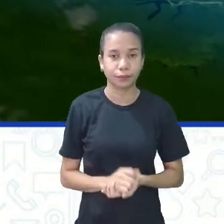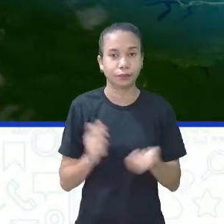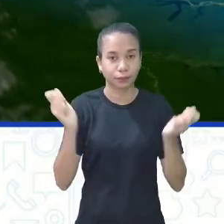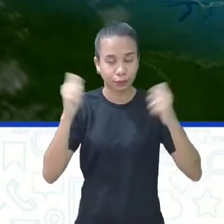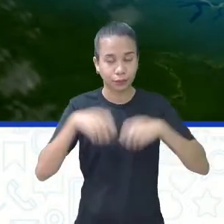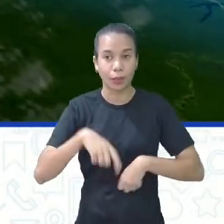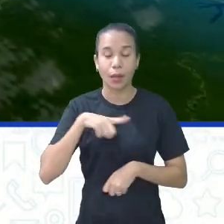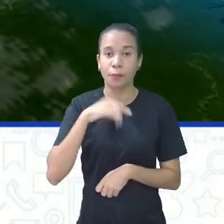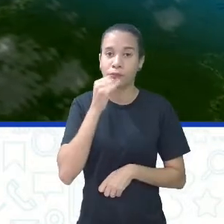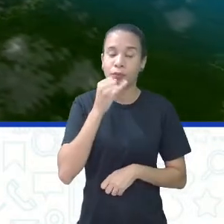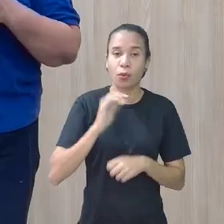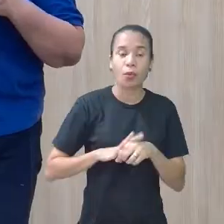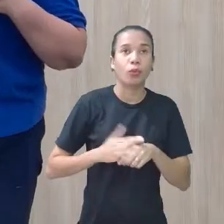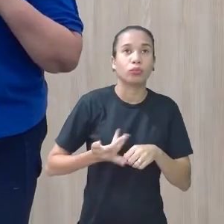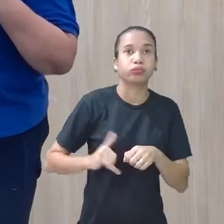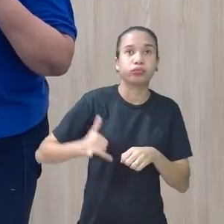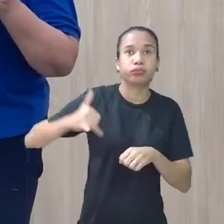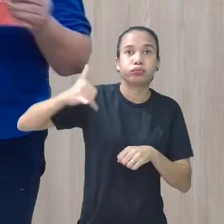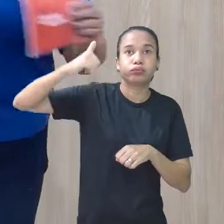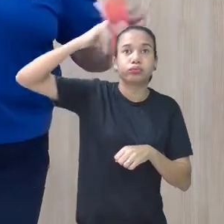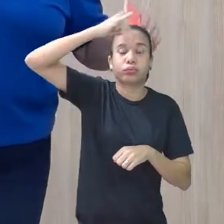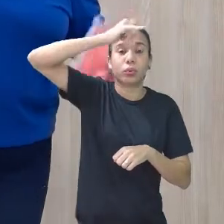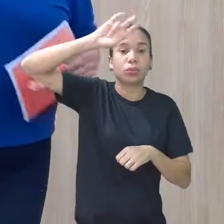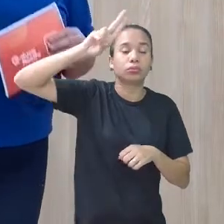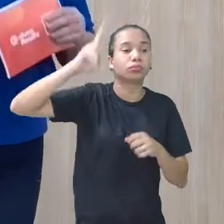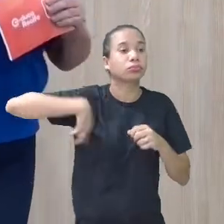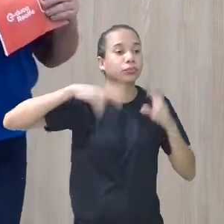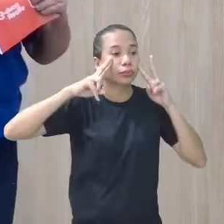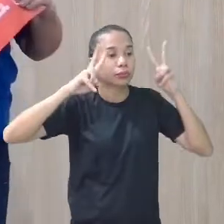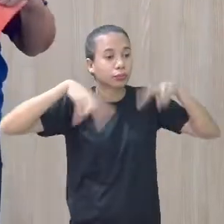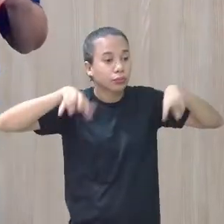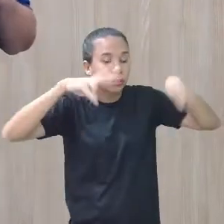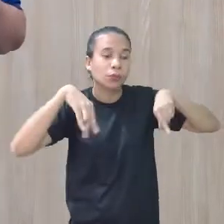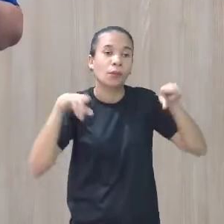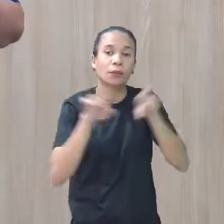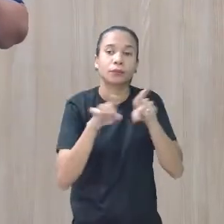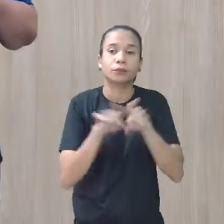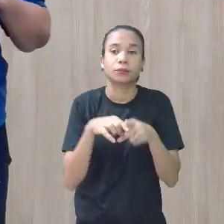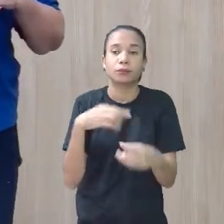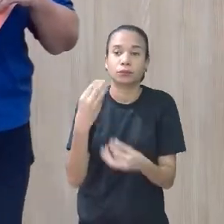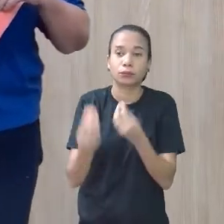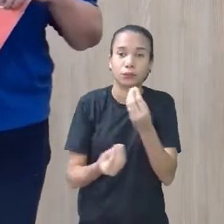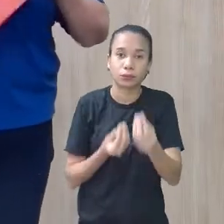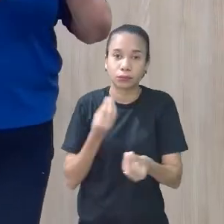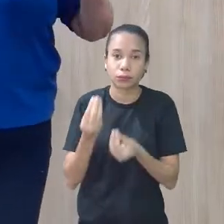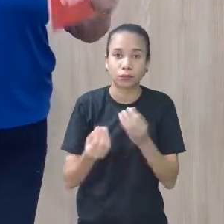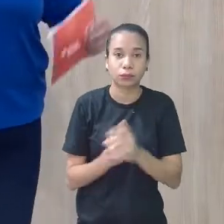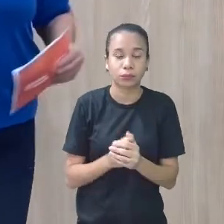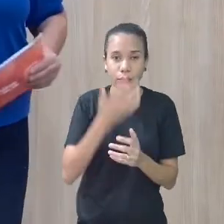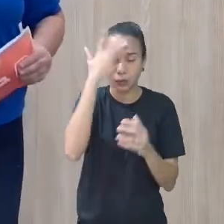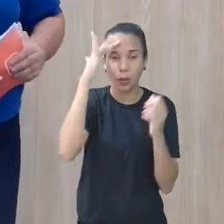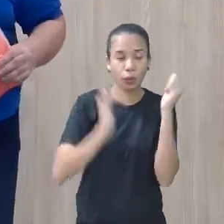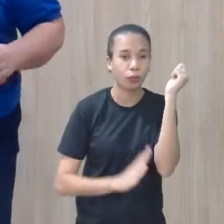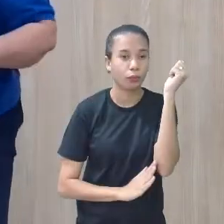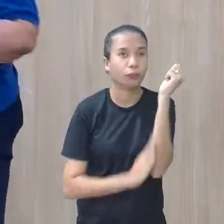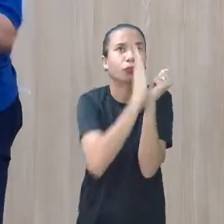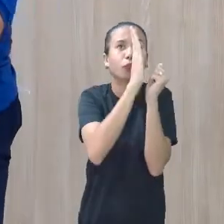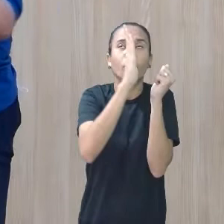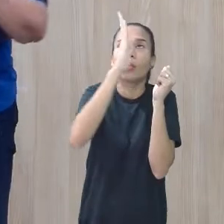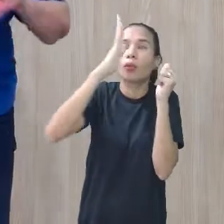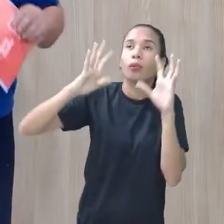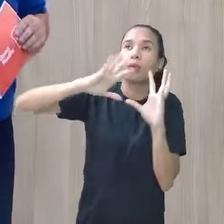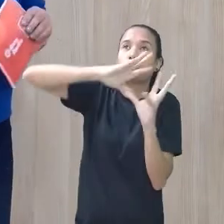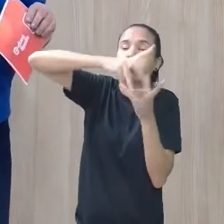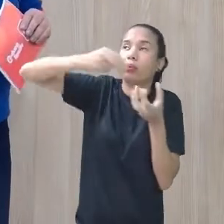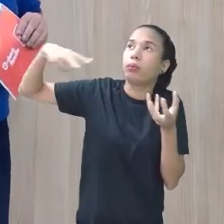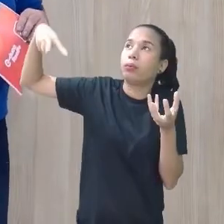Eu posso estar com um drone, eu posso estar no avião, eu posso estar num satélite artificial,